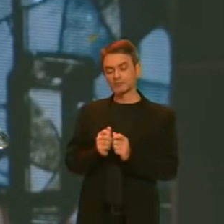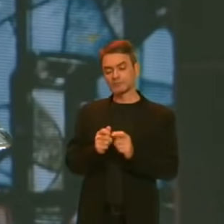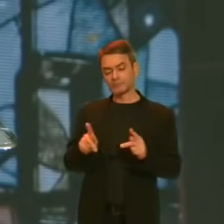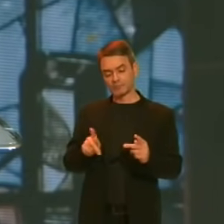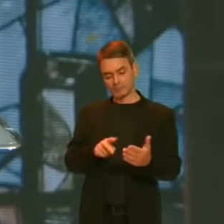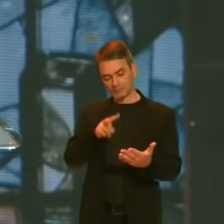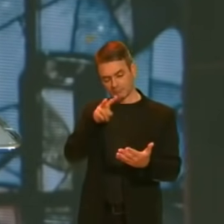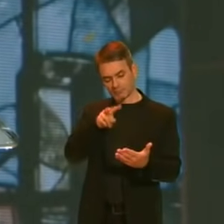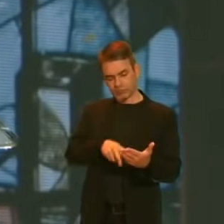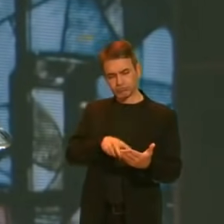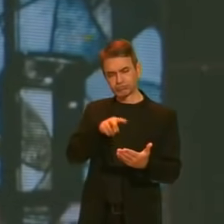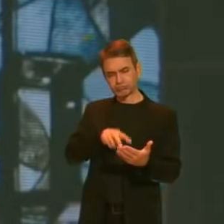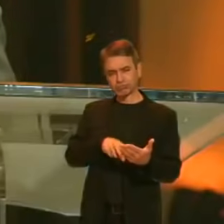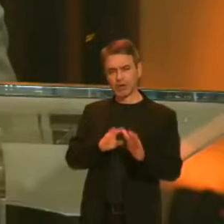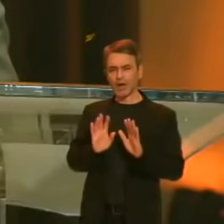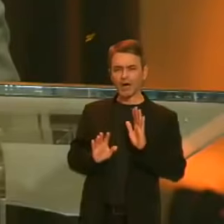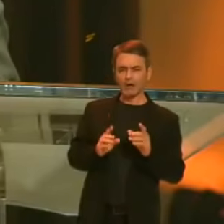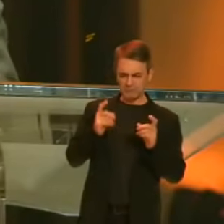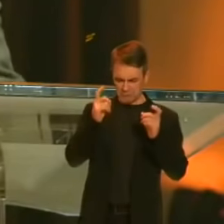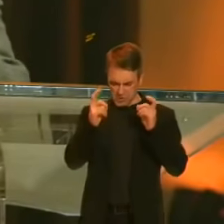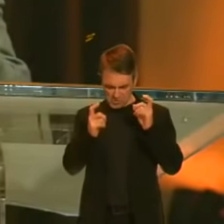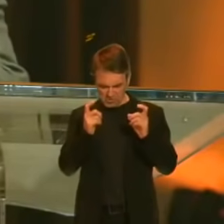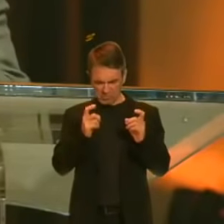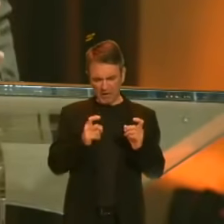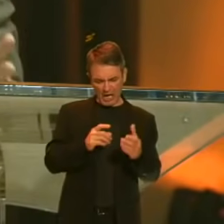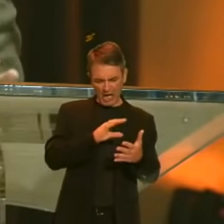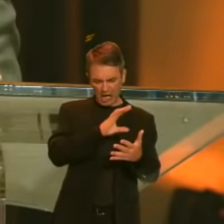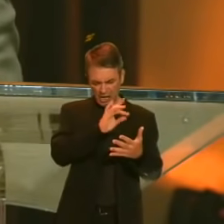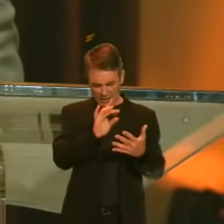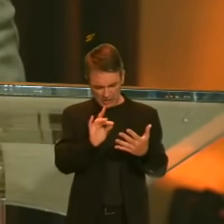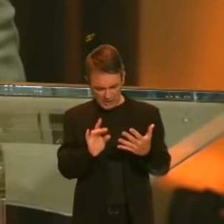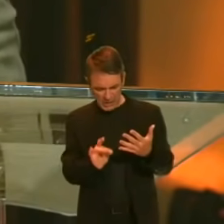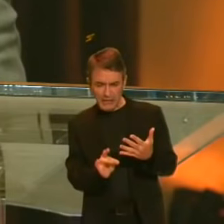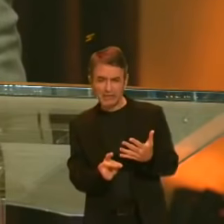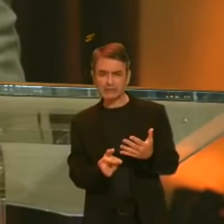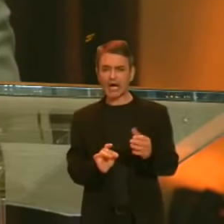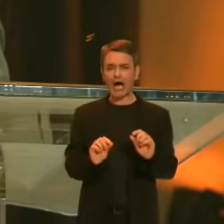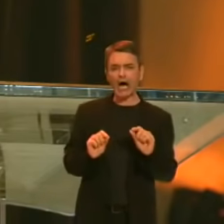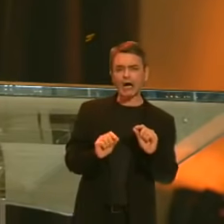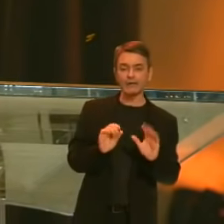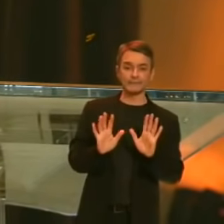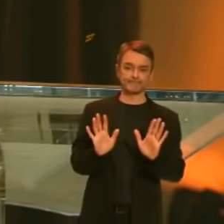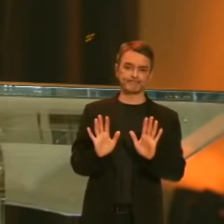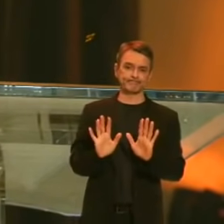pelo menos, eu não estou tão preocupado com os detalhes,